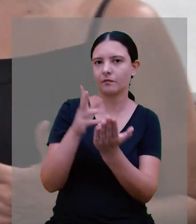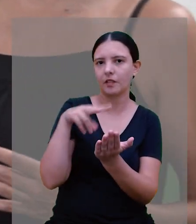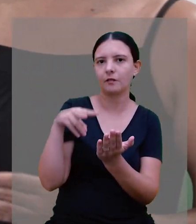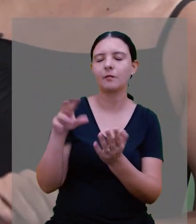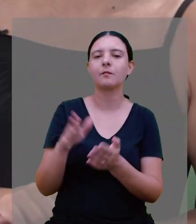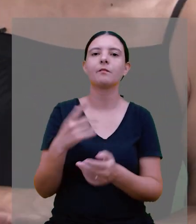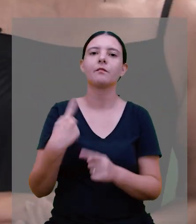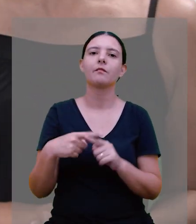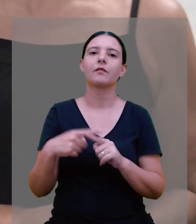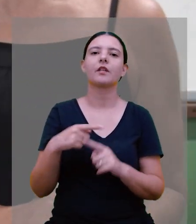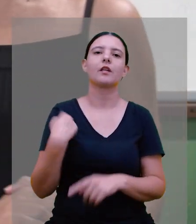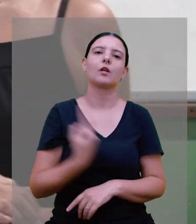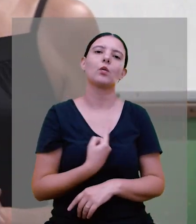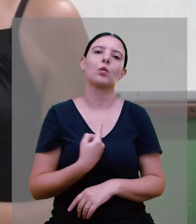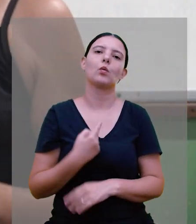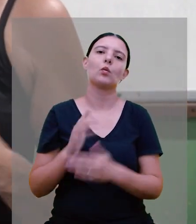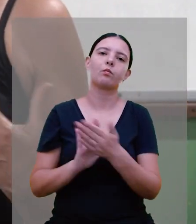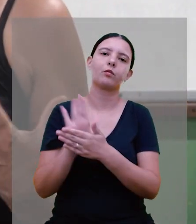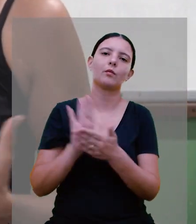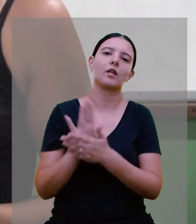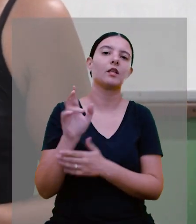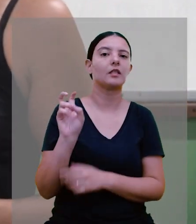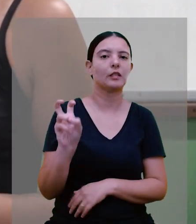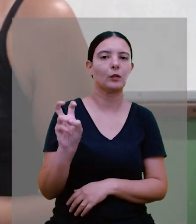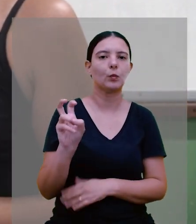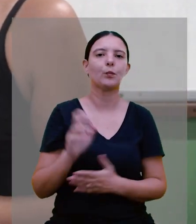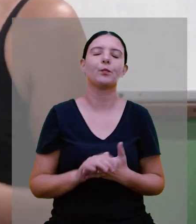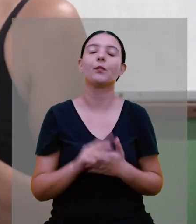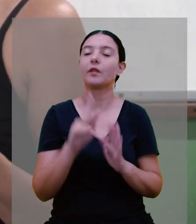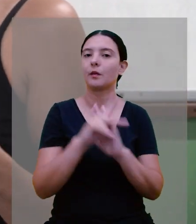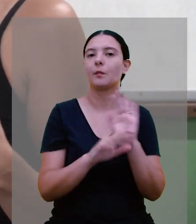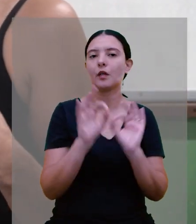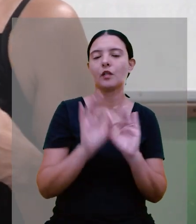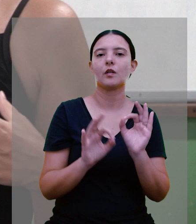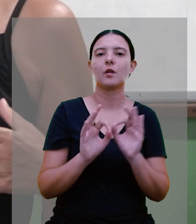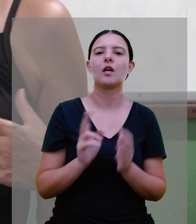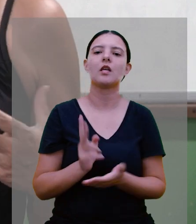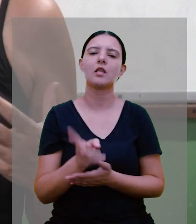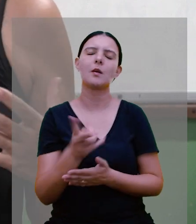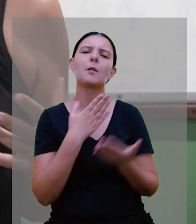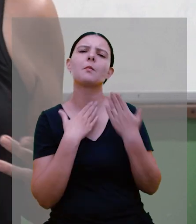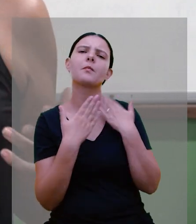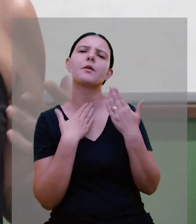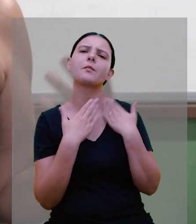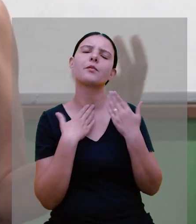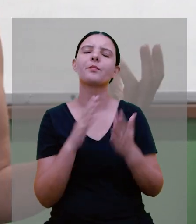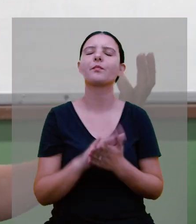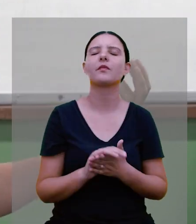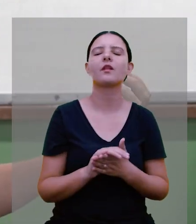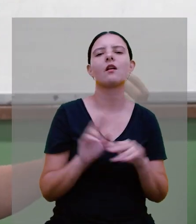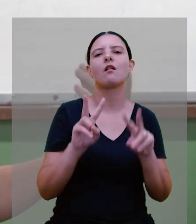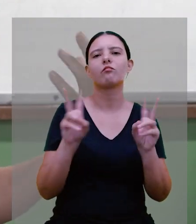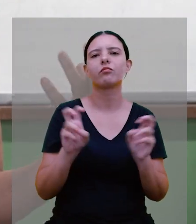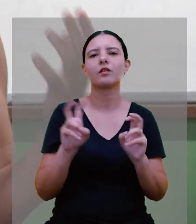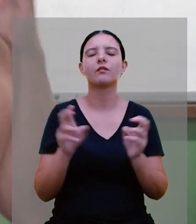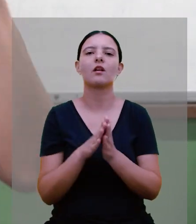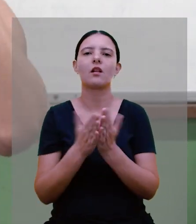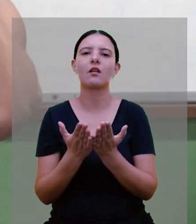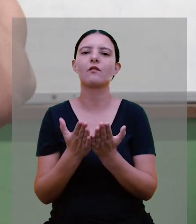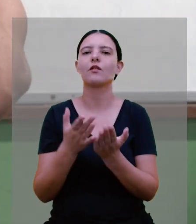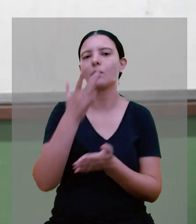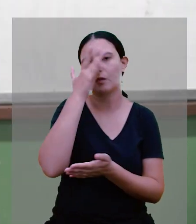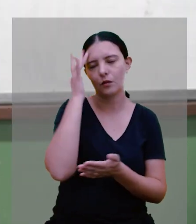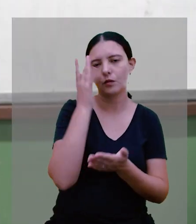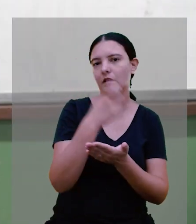tenho 5 livros publicados. E esse é um projeto que chama Sempre um Papo. É um projeto de papos sobre livros e sobre